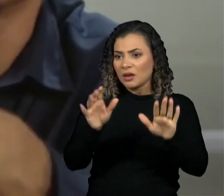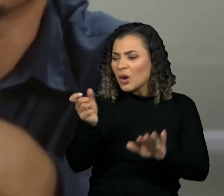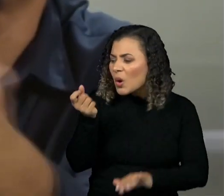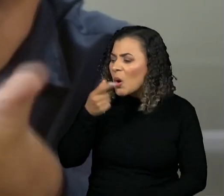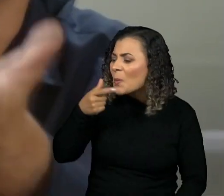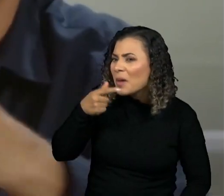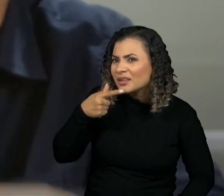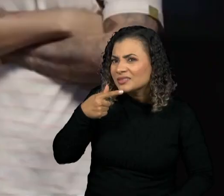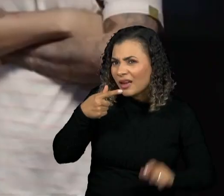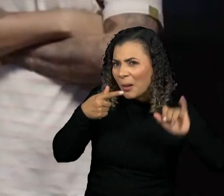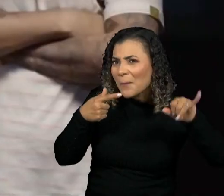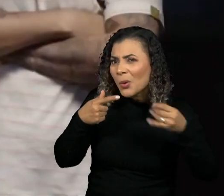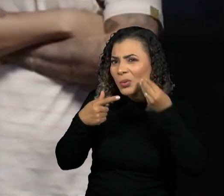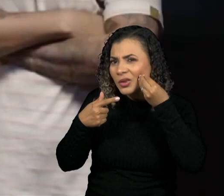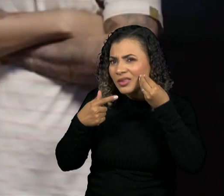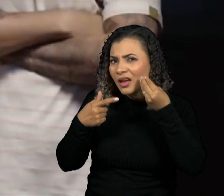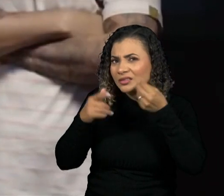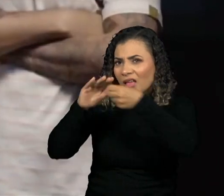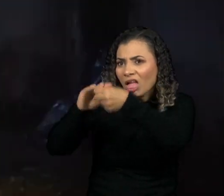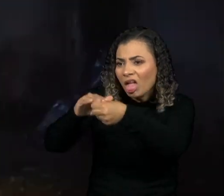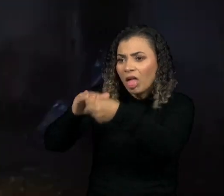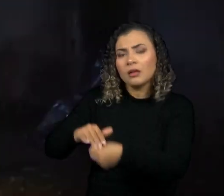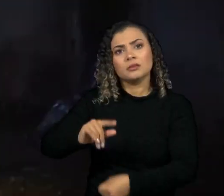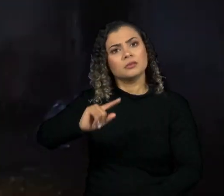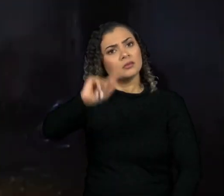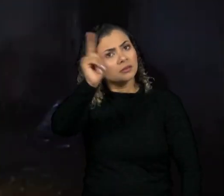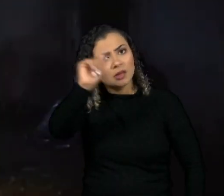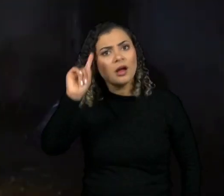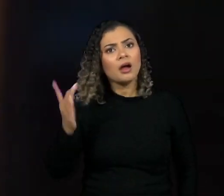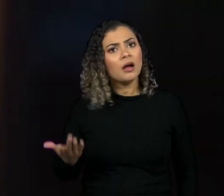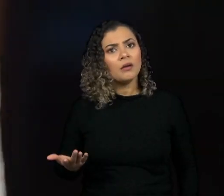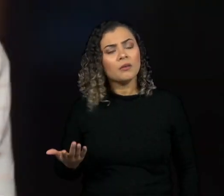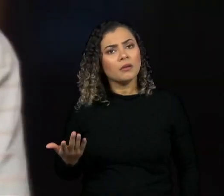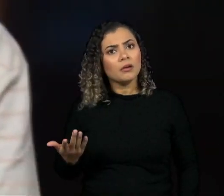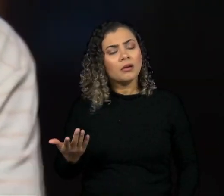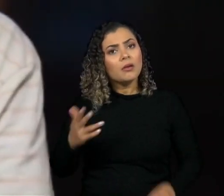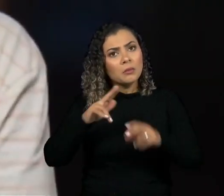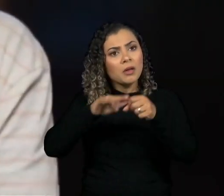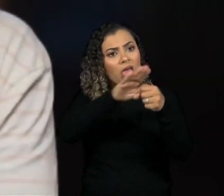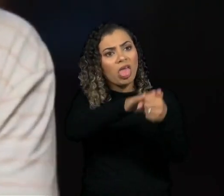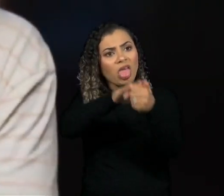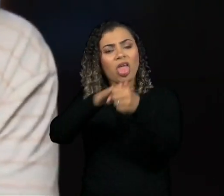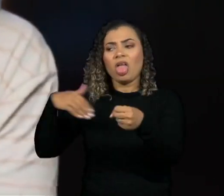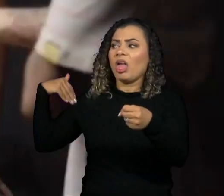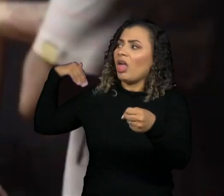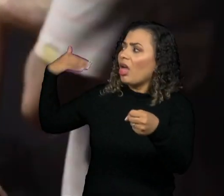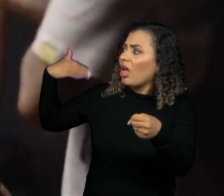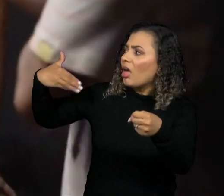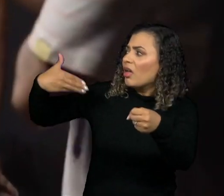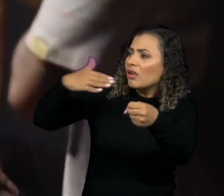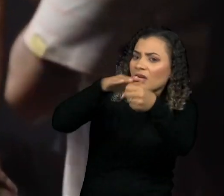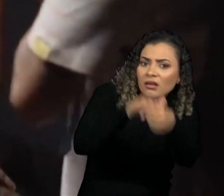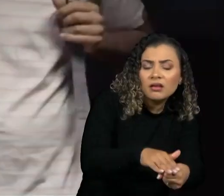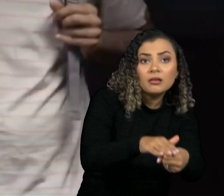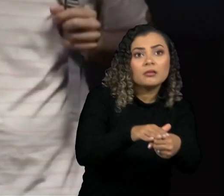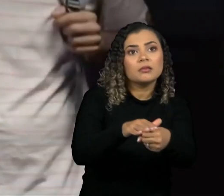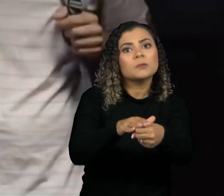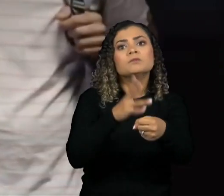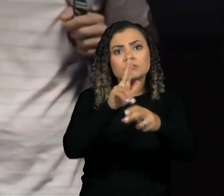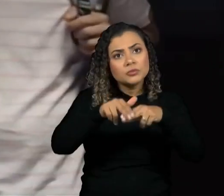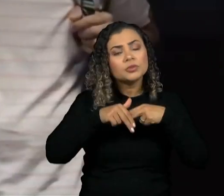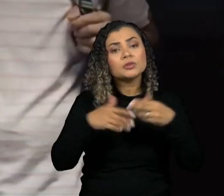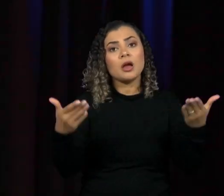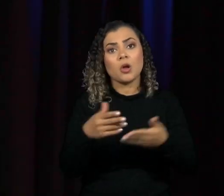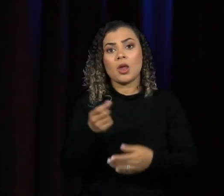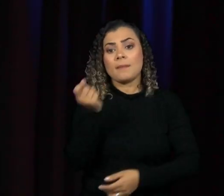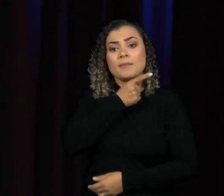assim, que dentro de todo um sistema opressor e várias questões, mas que eu acho que tipo, se comunica